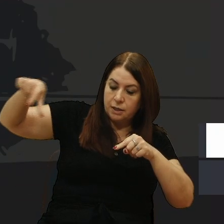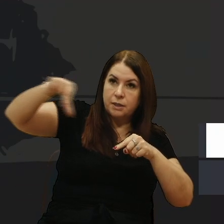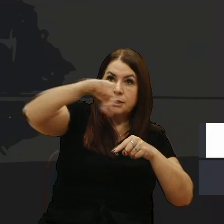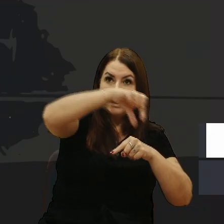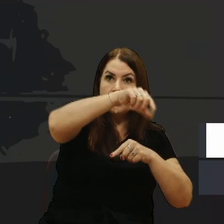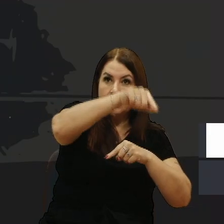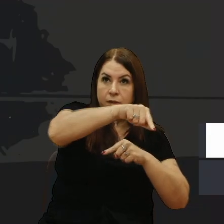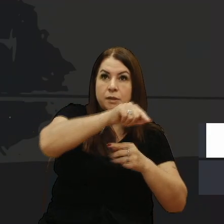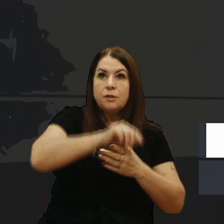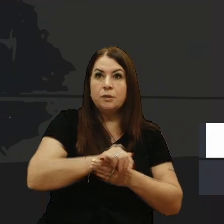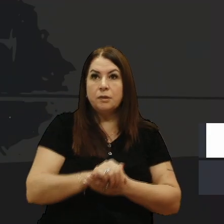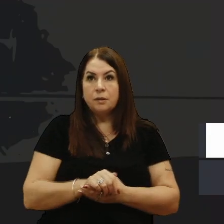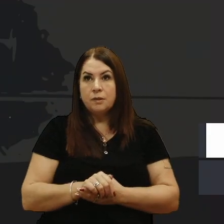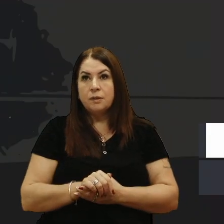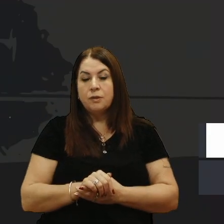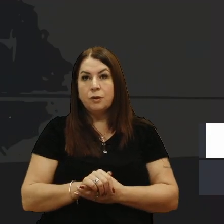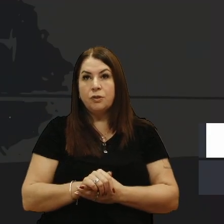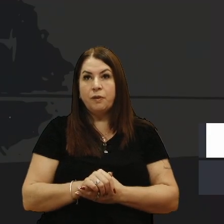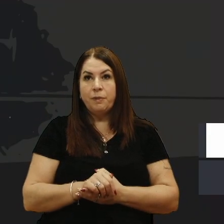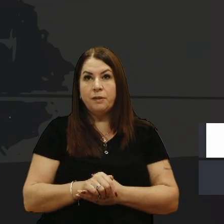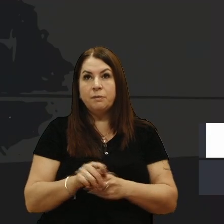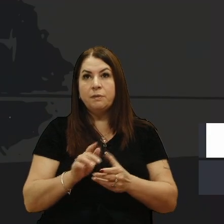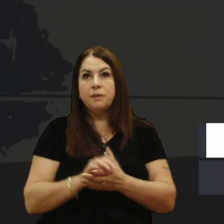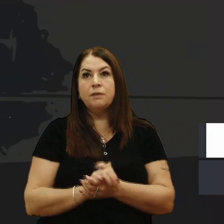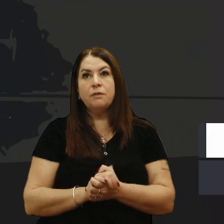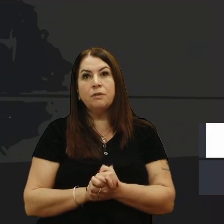de transposição da rodovia.